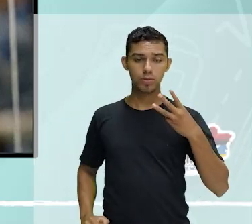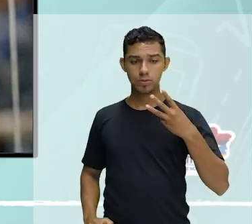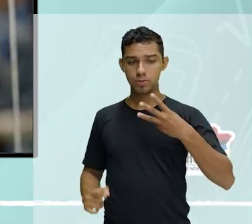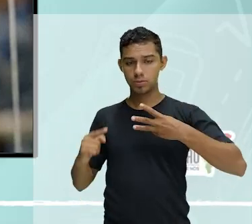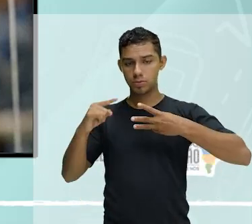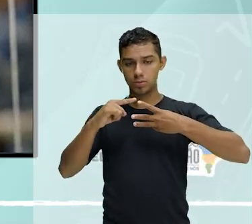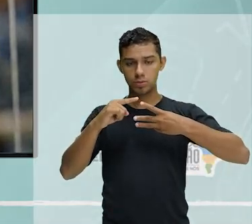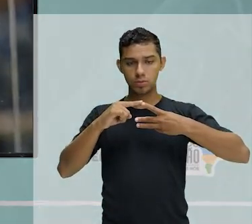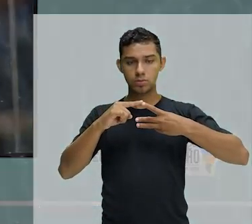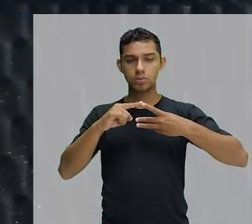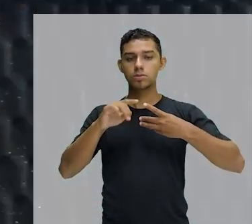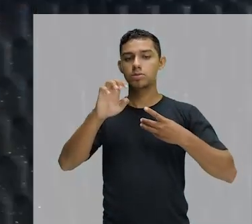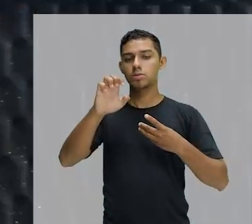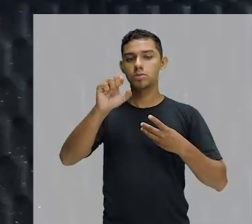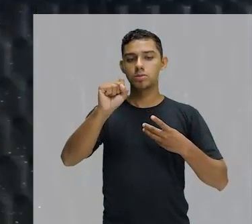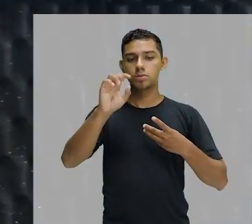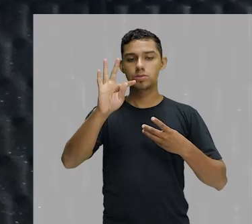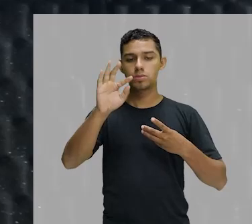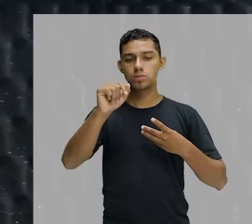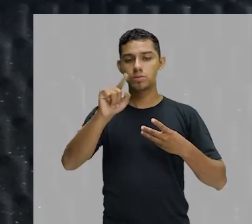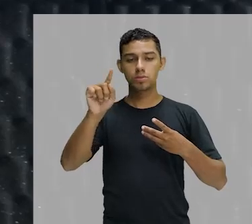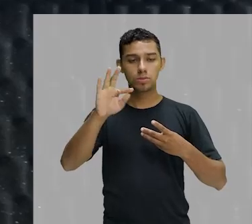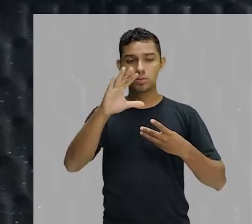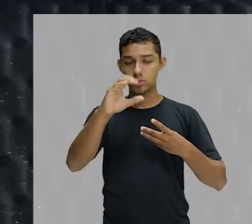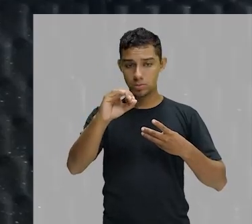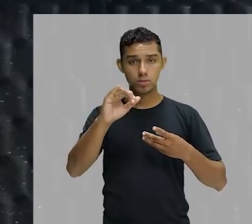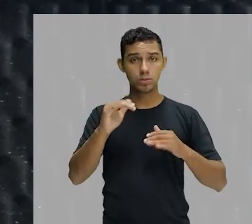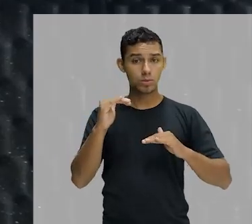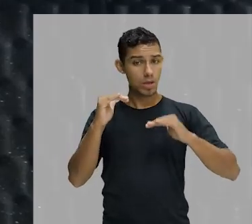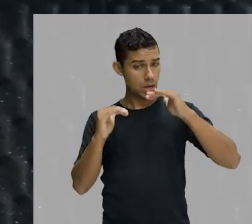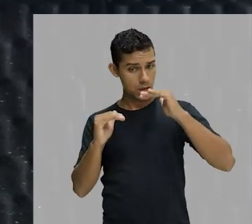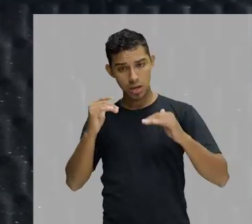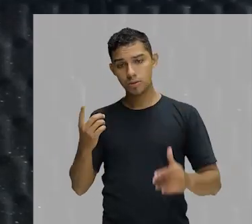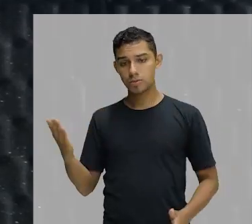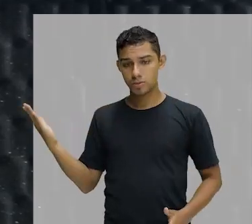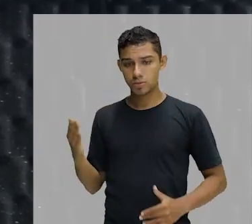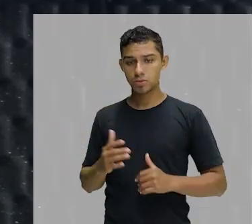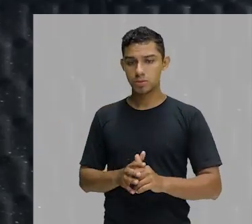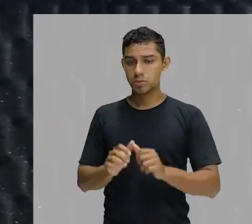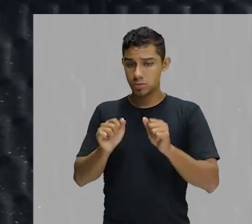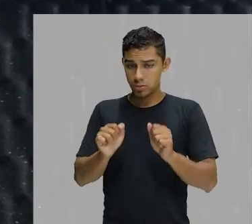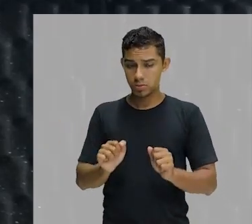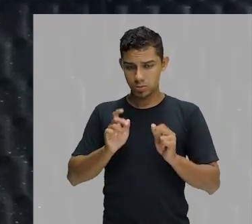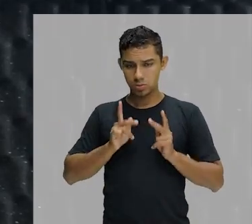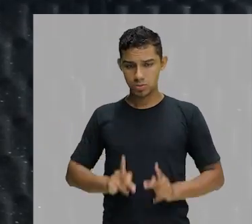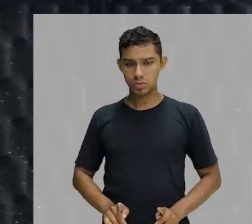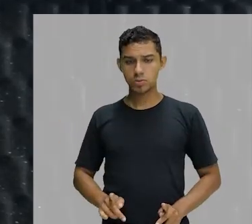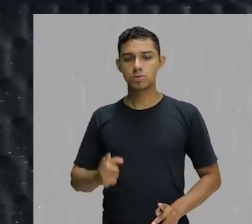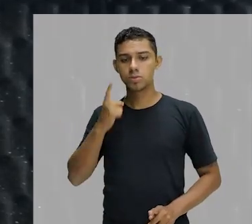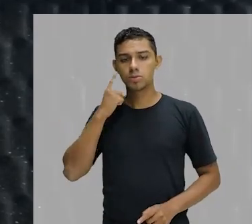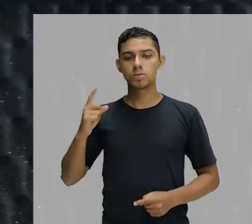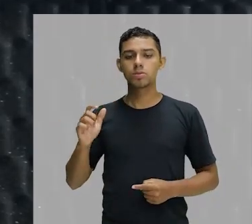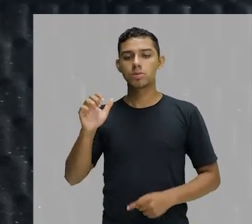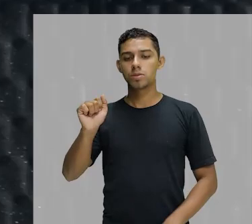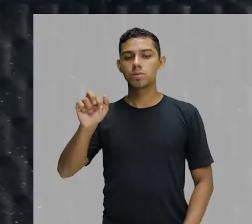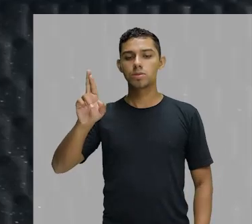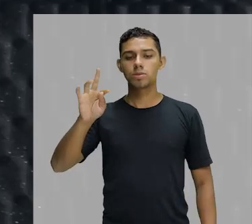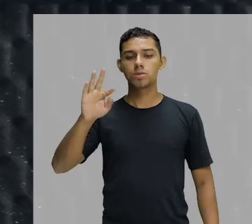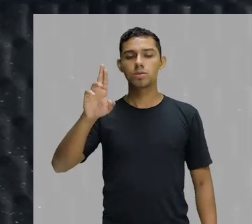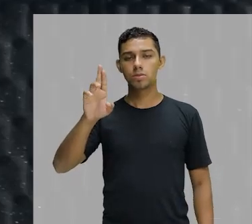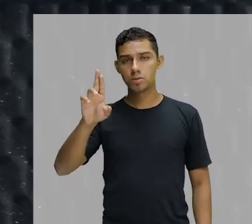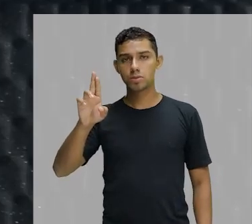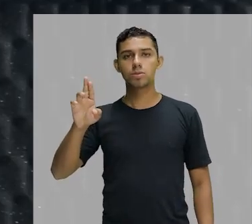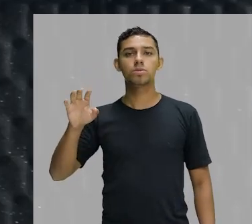O equilíbrio estático, que é aquele que é adquirido em determinada posição. Está aqui, Arthur Zanetti nas